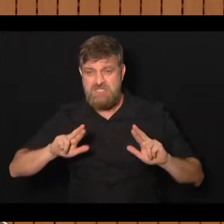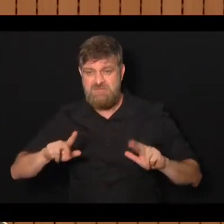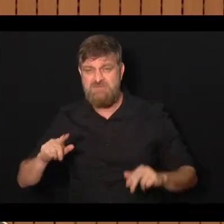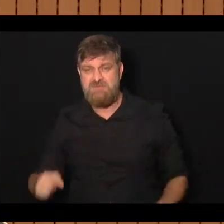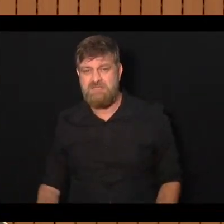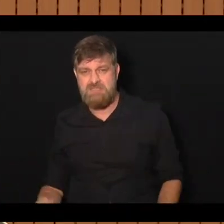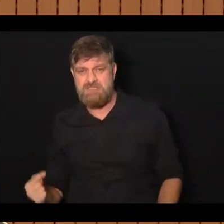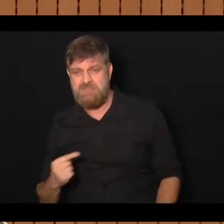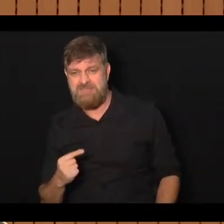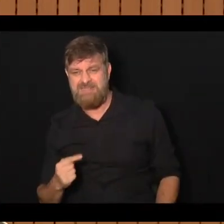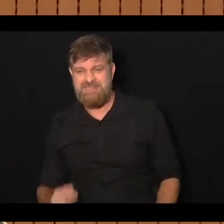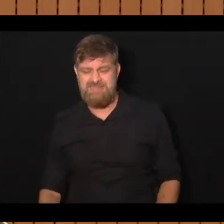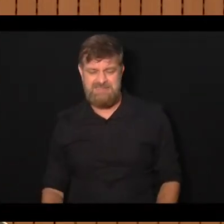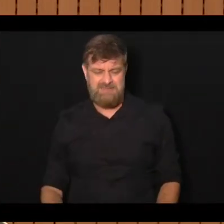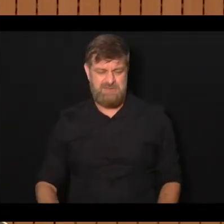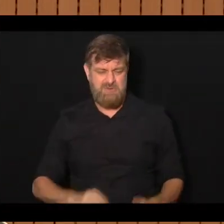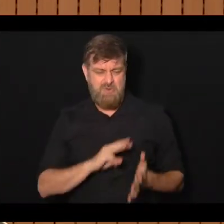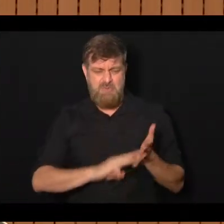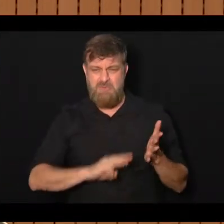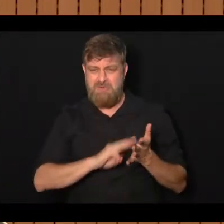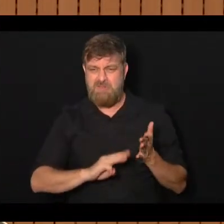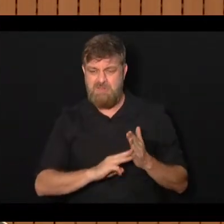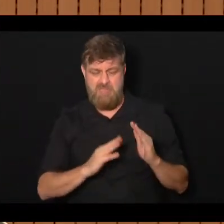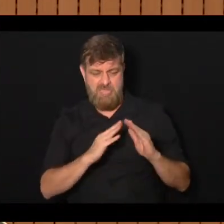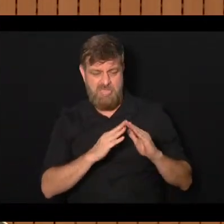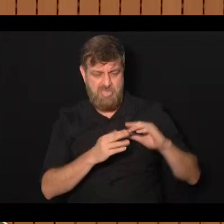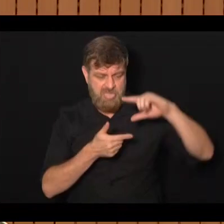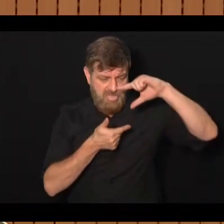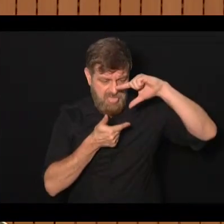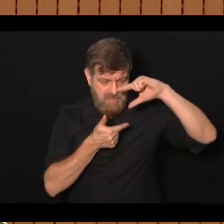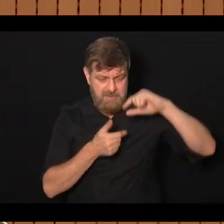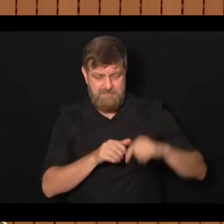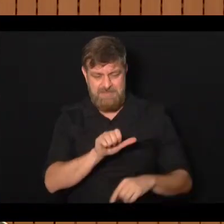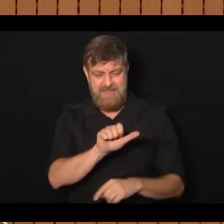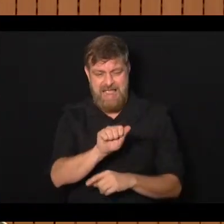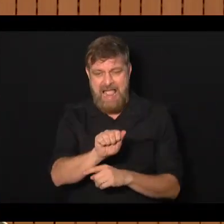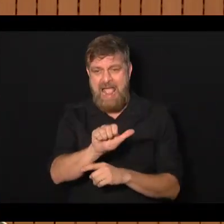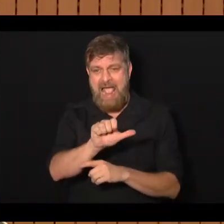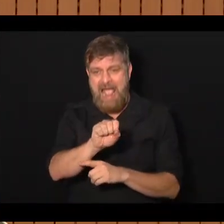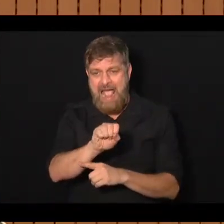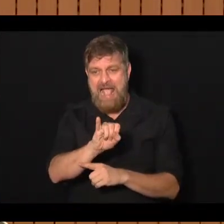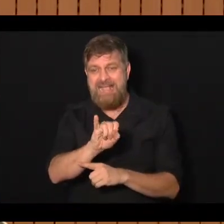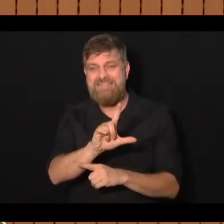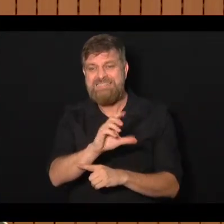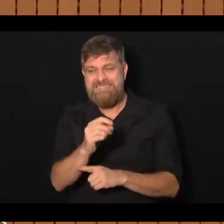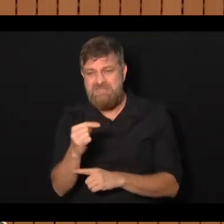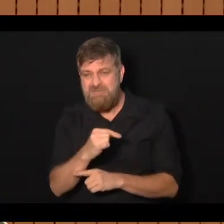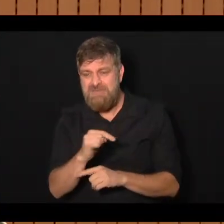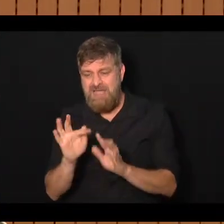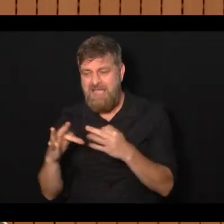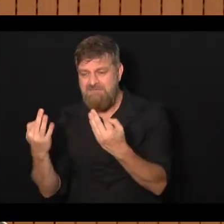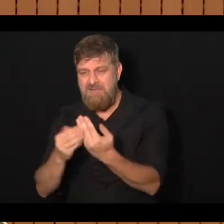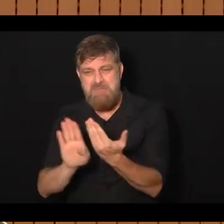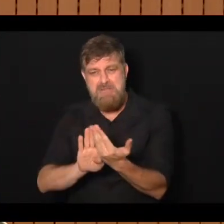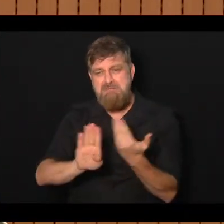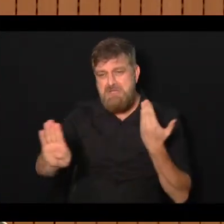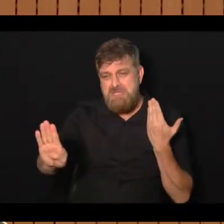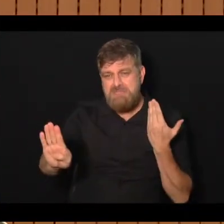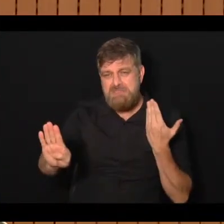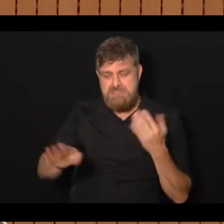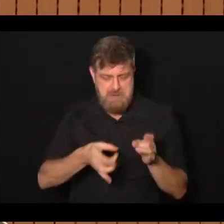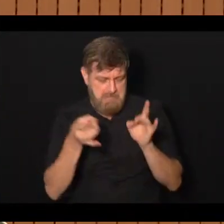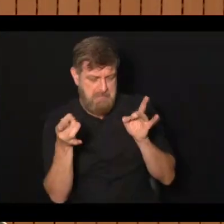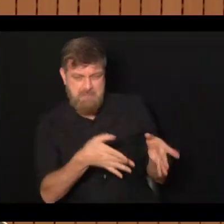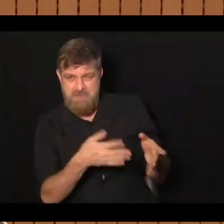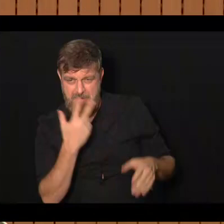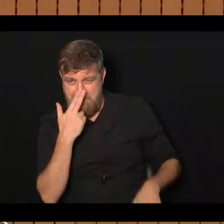figura antiga do asilo, onde a pessoa de idade era colocada lá e ficava distante da família, vereador Rodrigo.